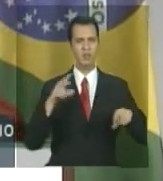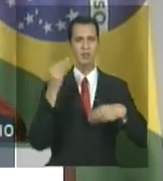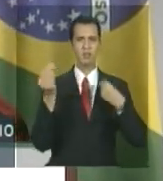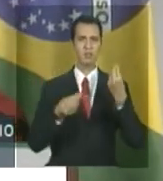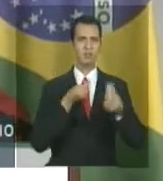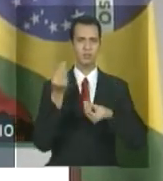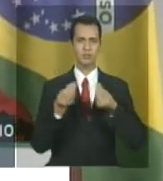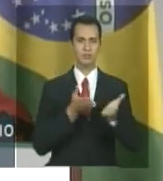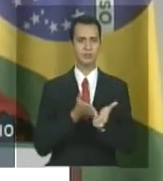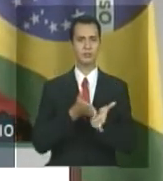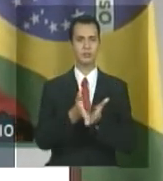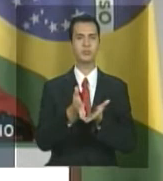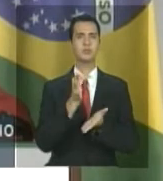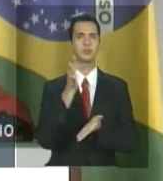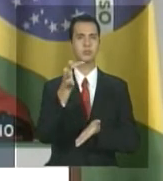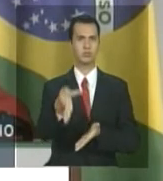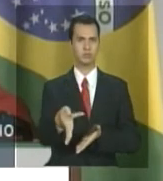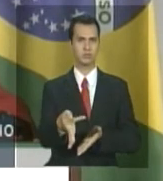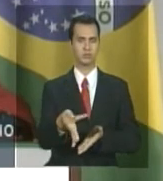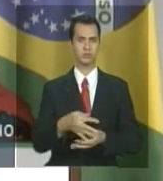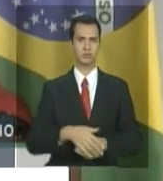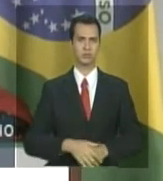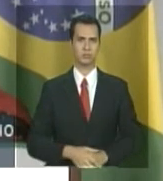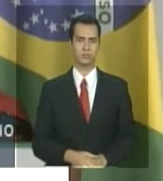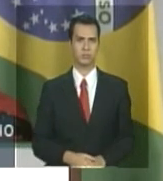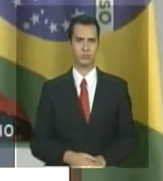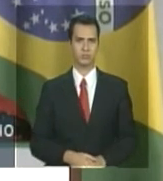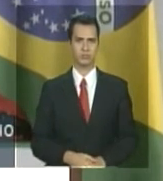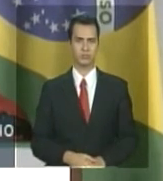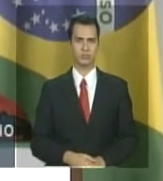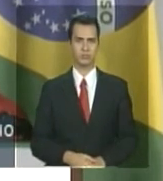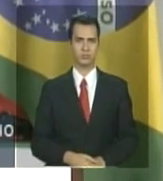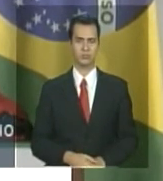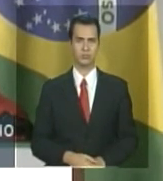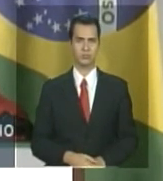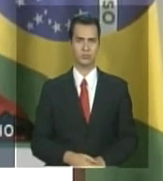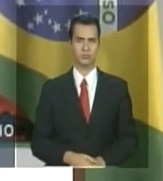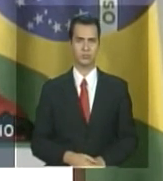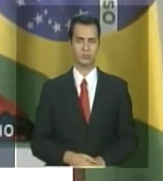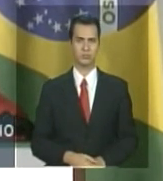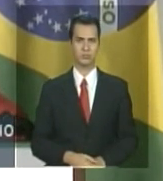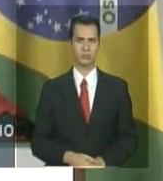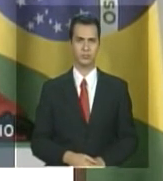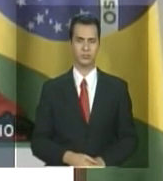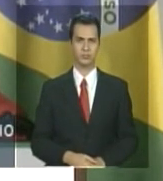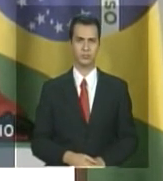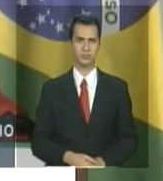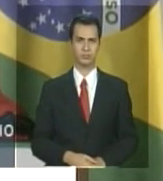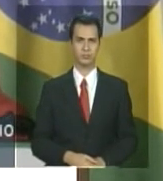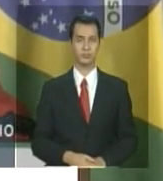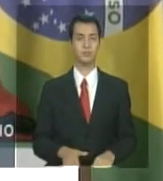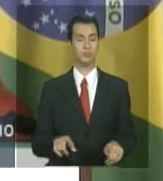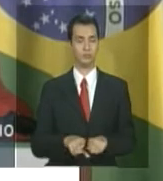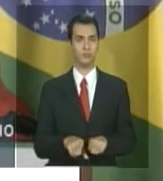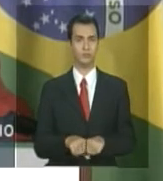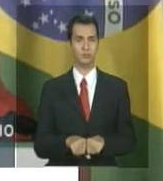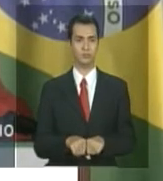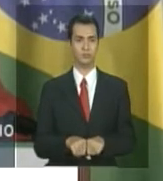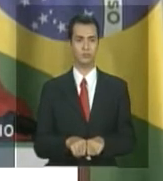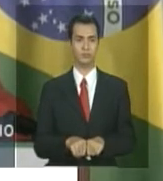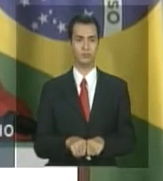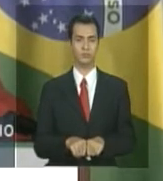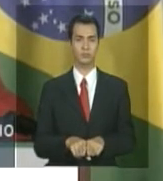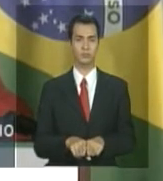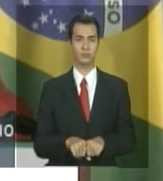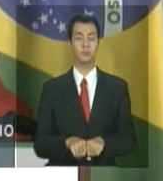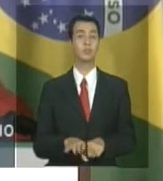é o caminho que devemos trilhar para a posteridade, e para que